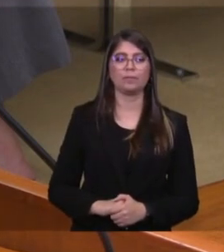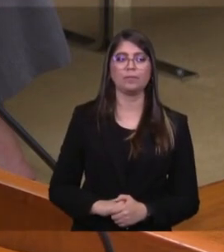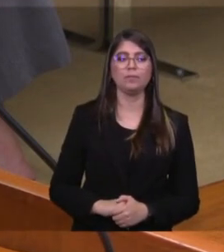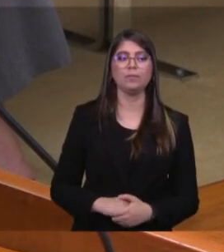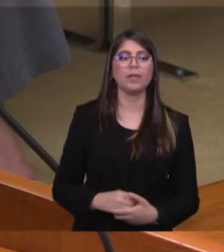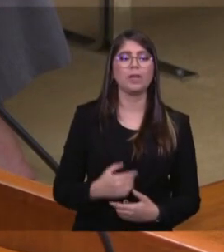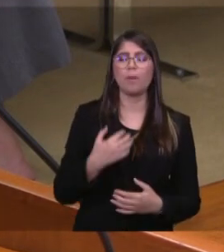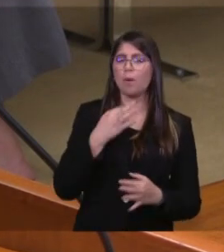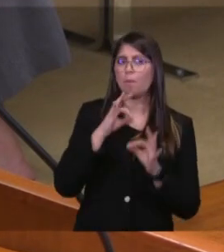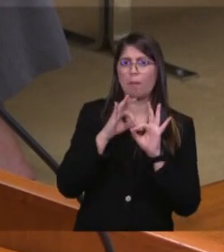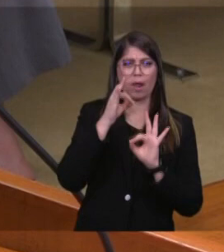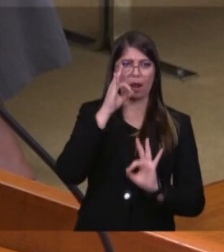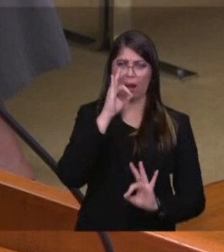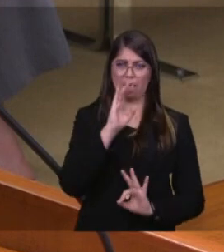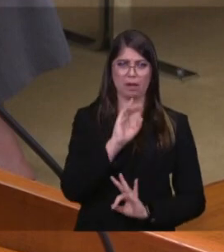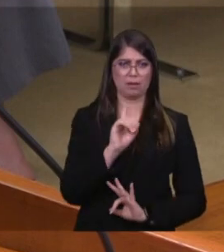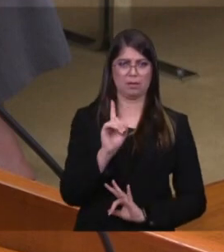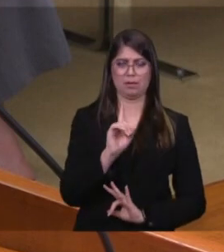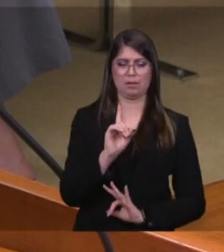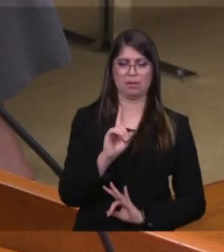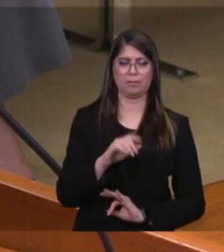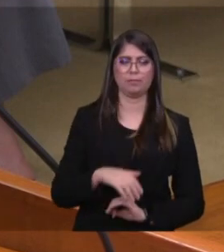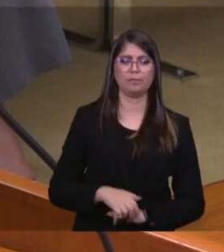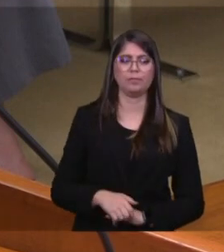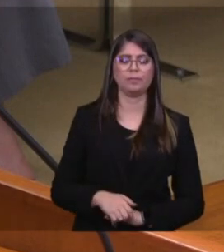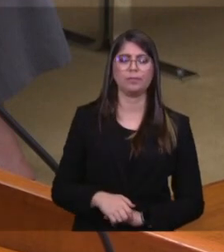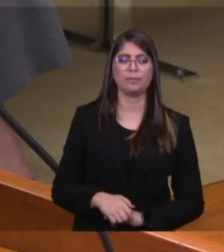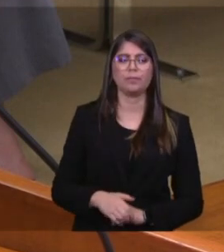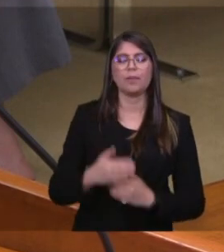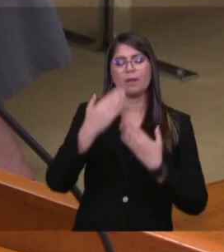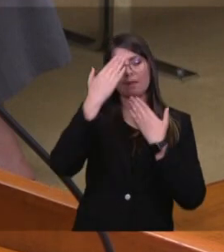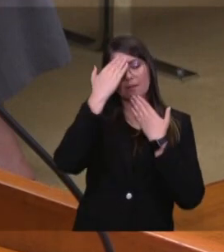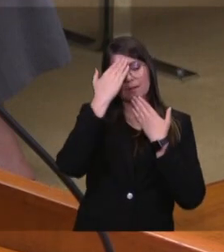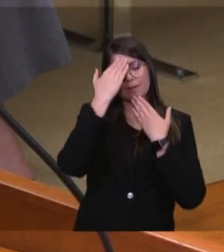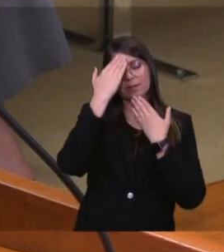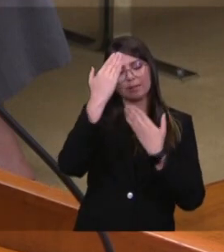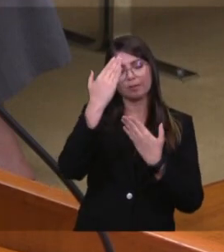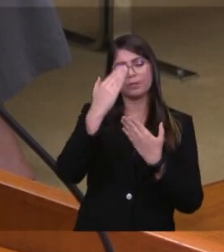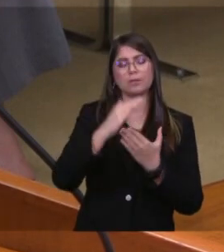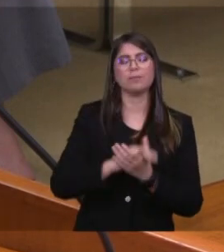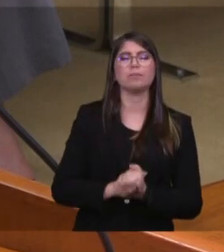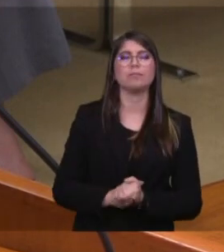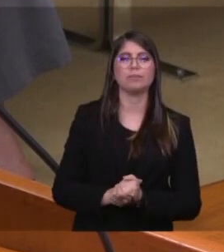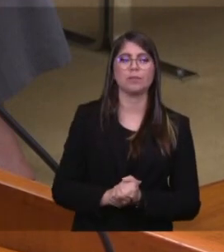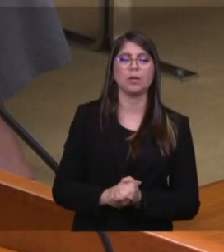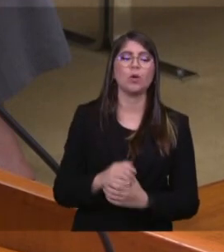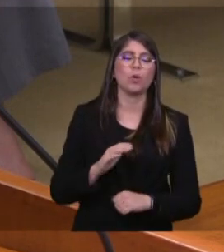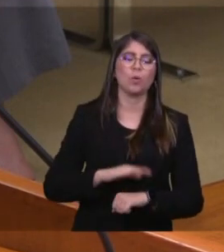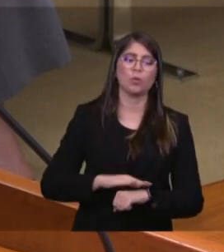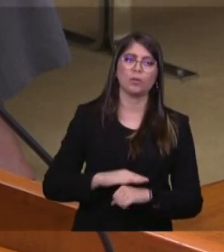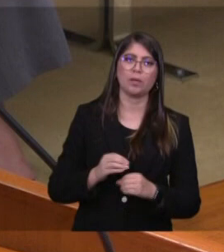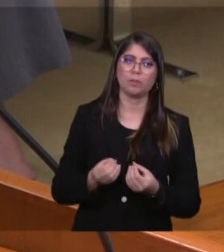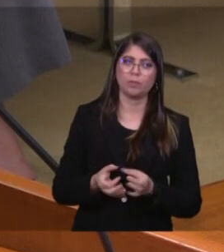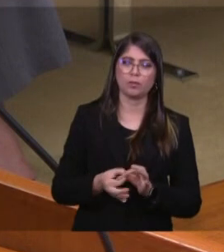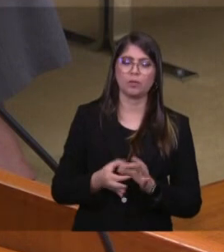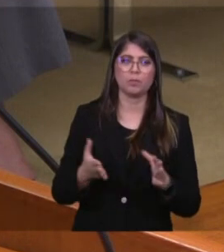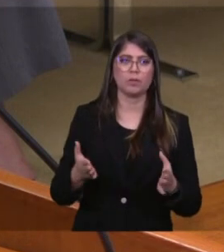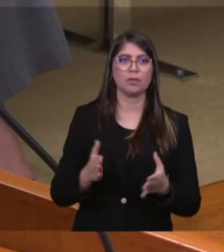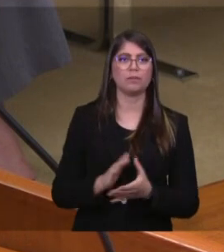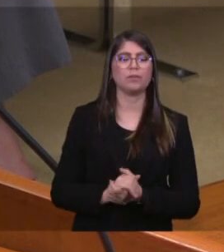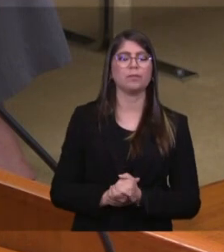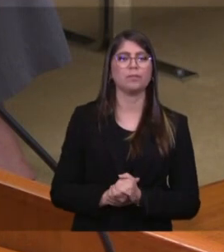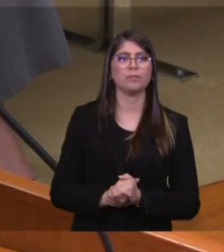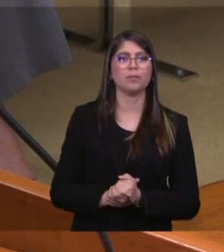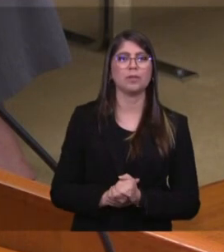não irei mais me alongar aqui da tribuna, certo? Já dou adiantada a hora. Agradeço muito a compreensão e o tempo disponível para esta igreja